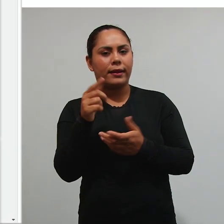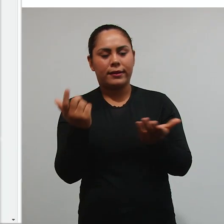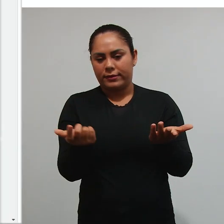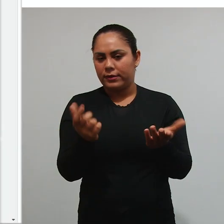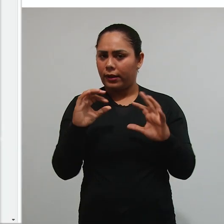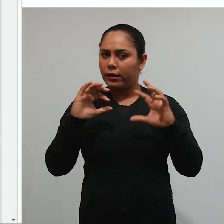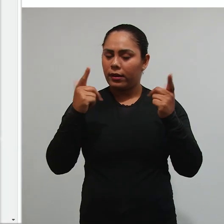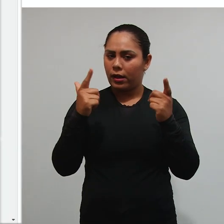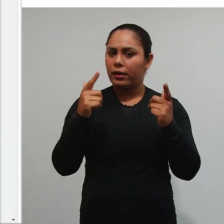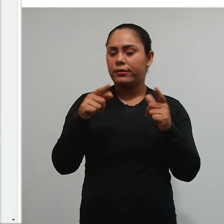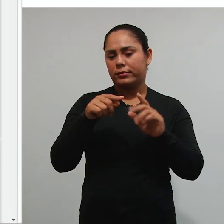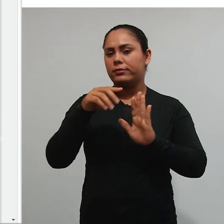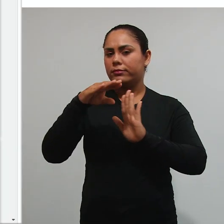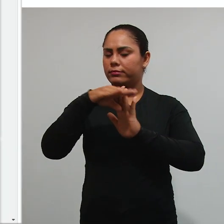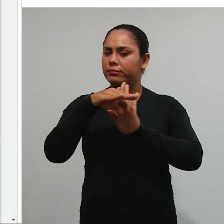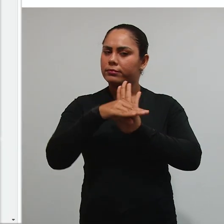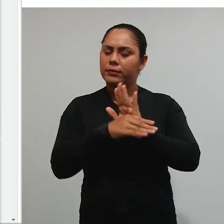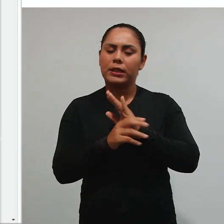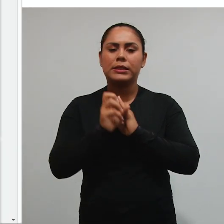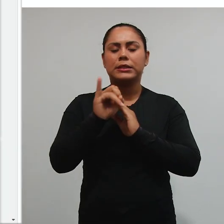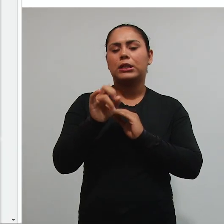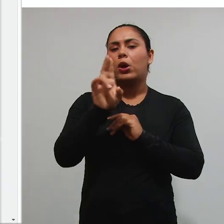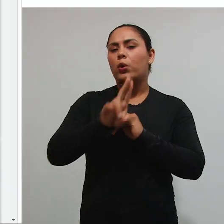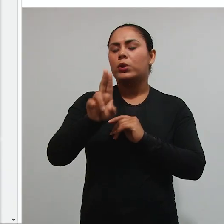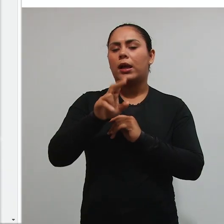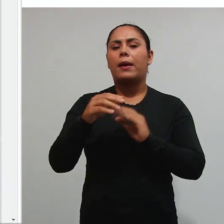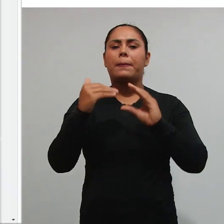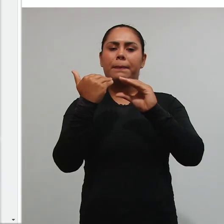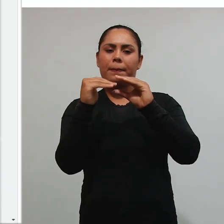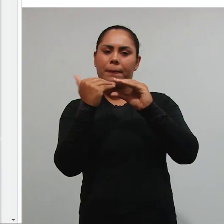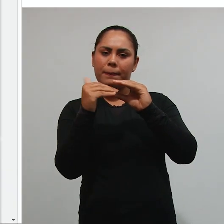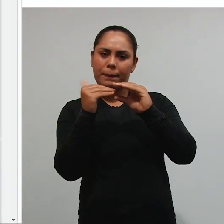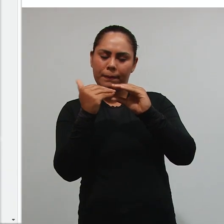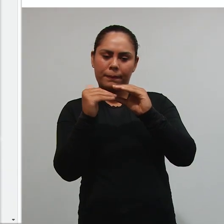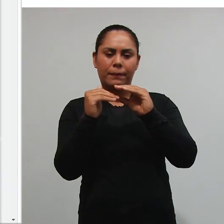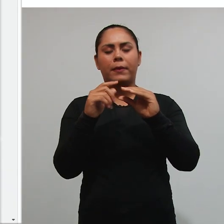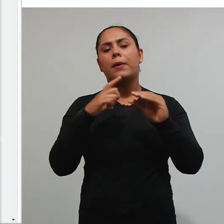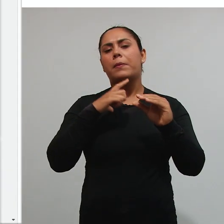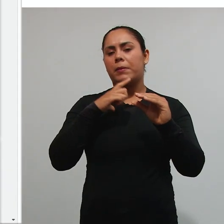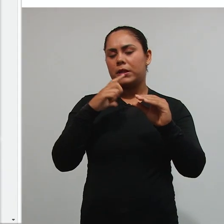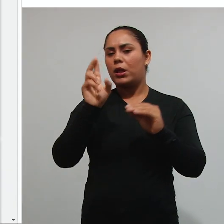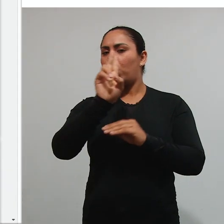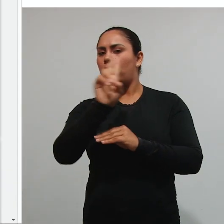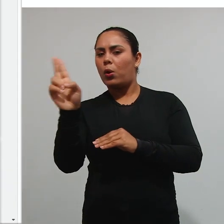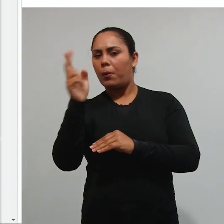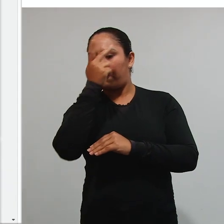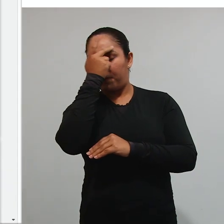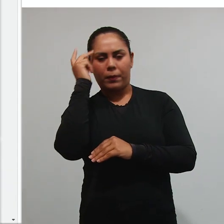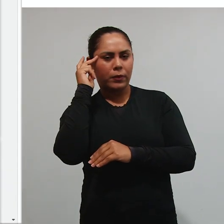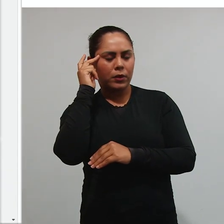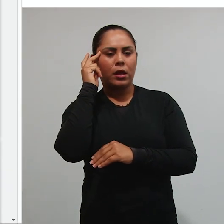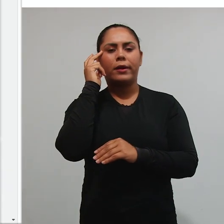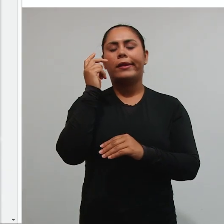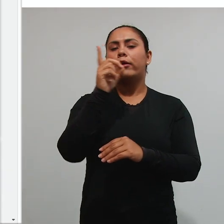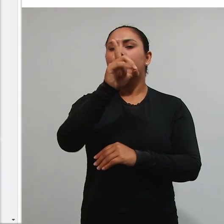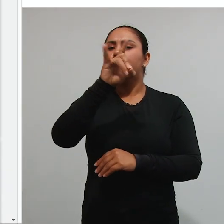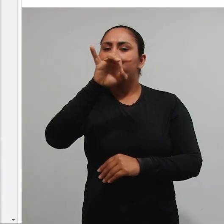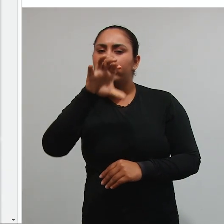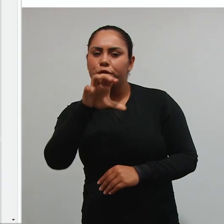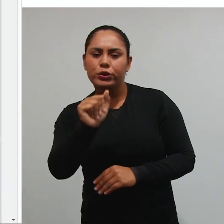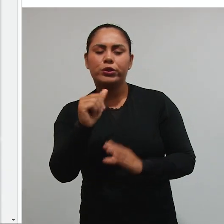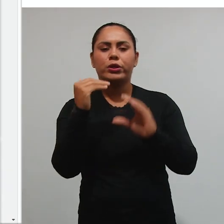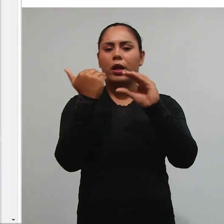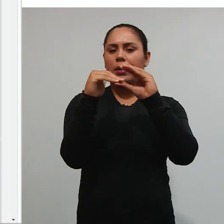e aí é claro, conforme o tipo. Então, por exemplo, se você for usar um e-mail, o elemento essencial tem que ter o nome da pessoa, a data